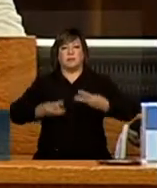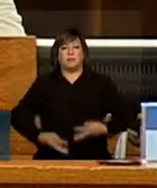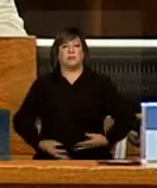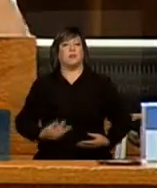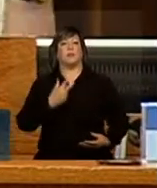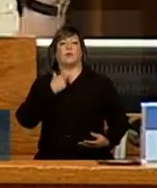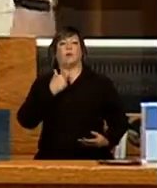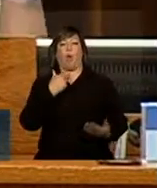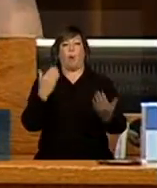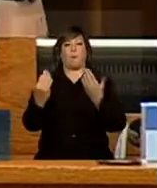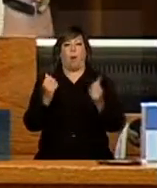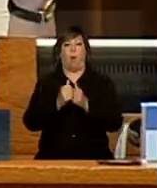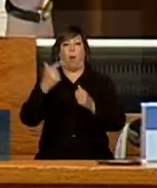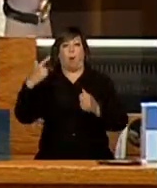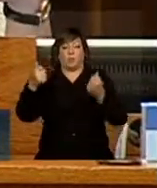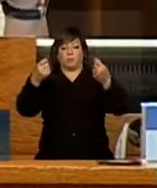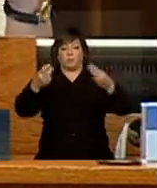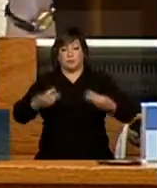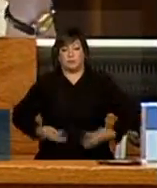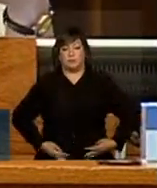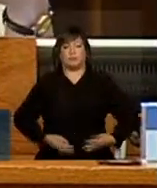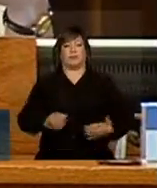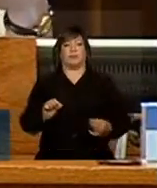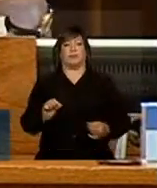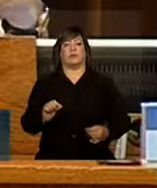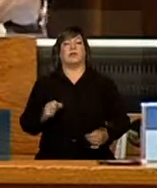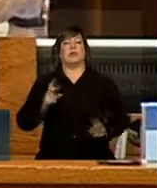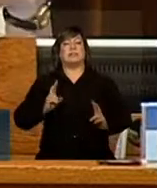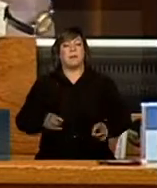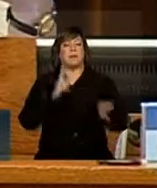outro, porque todas as estatísticas, a cada